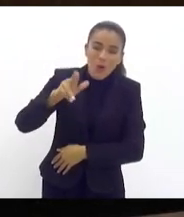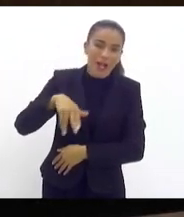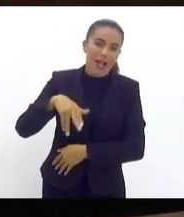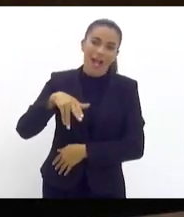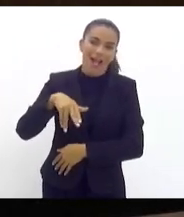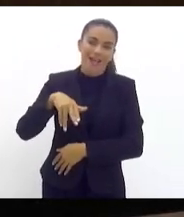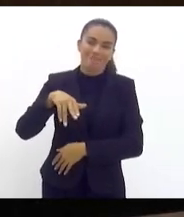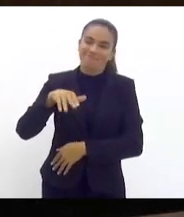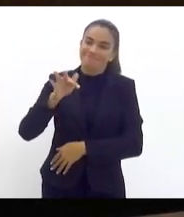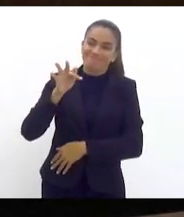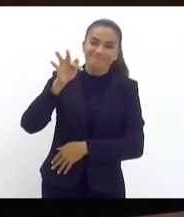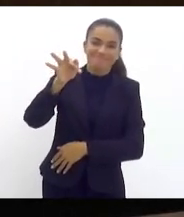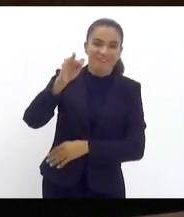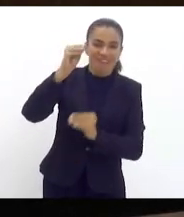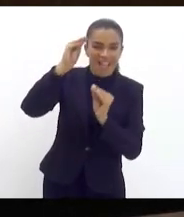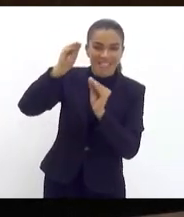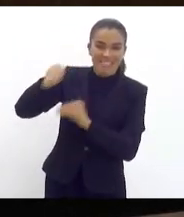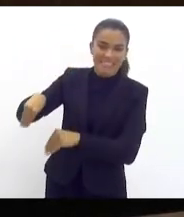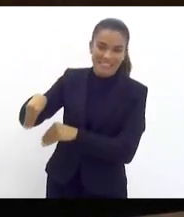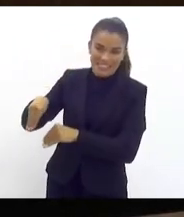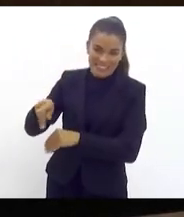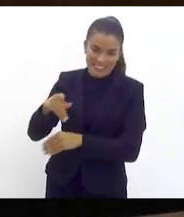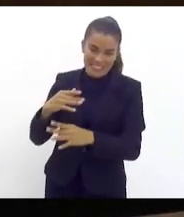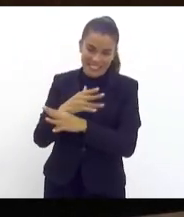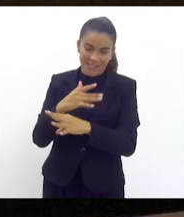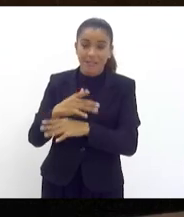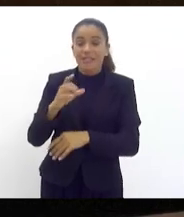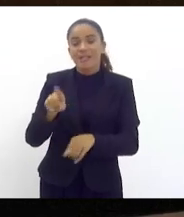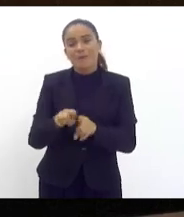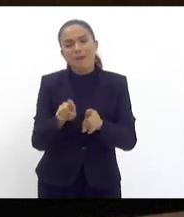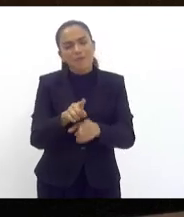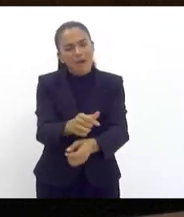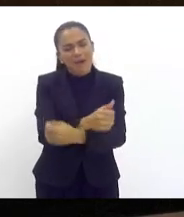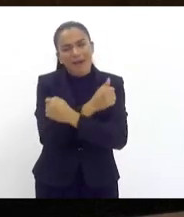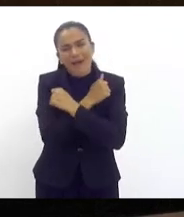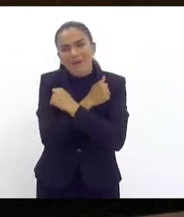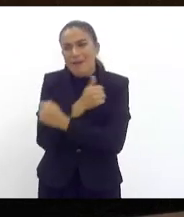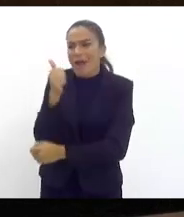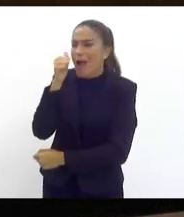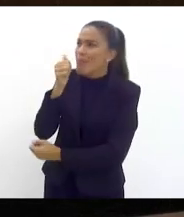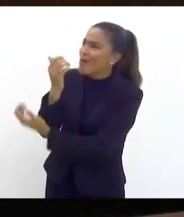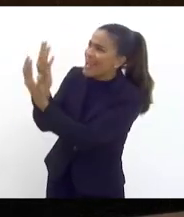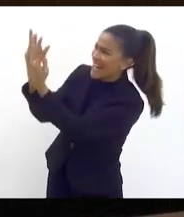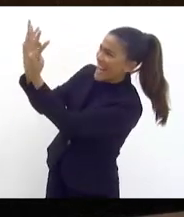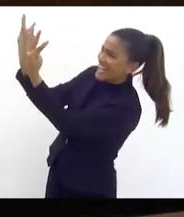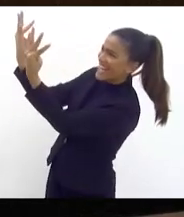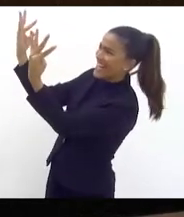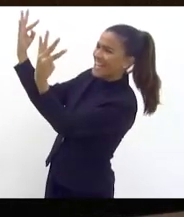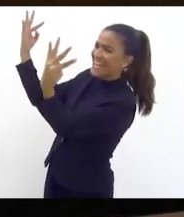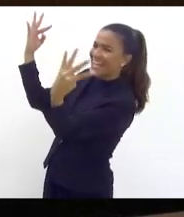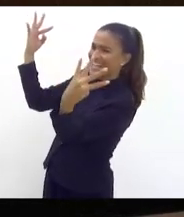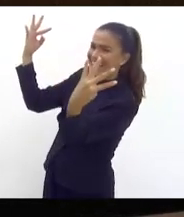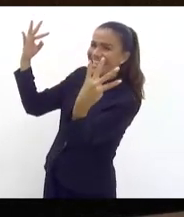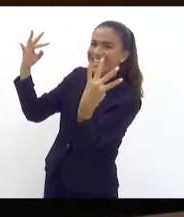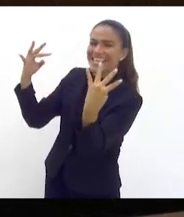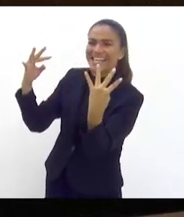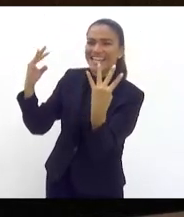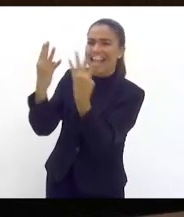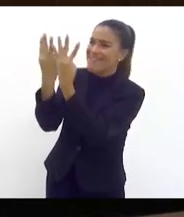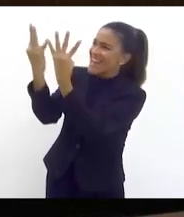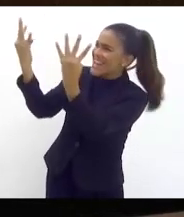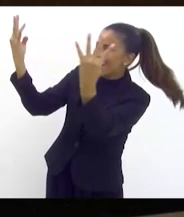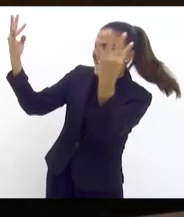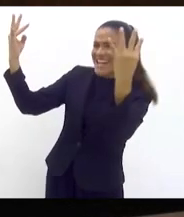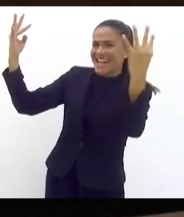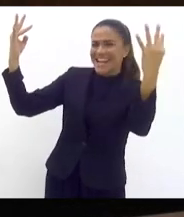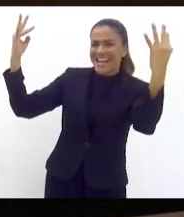de visitar aquela cidade. E, para finalizar aqui, quero mandar um grande abraço à mulherada que estava aqui em cima das galerias